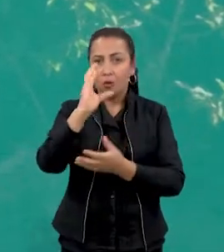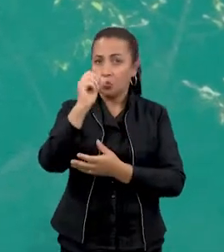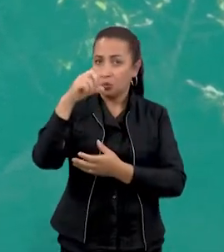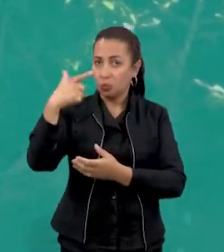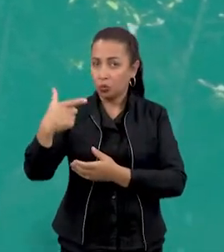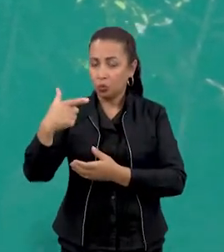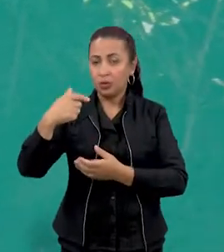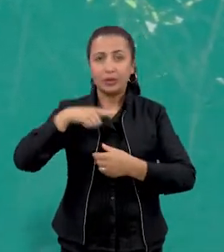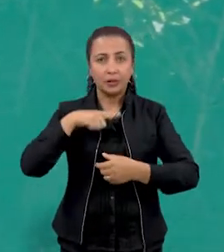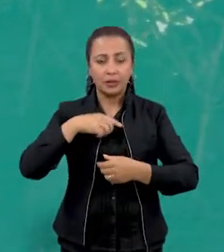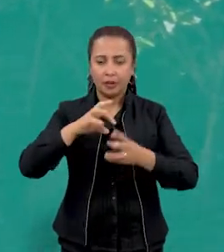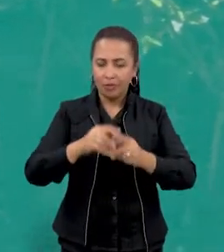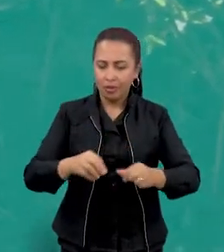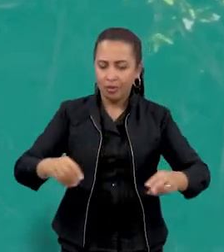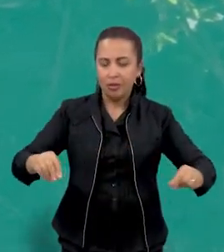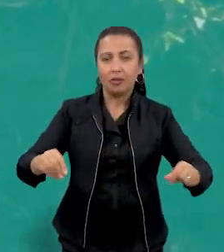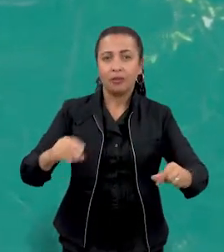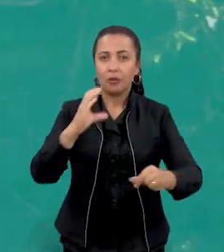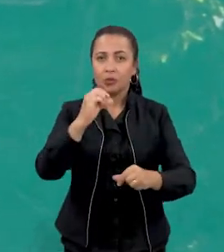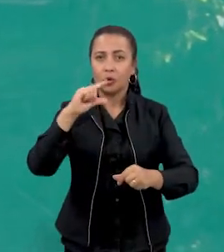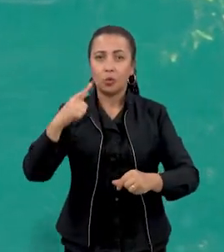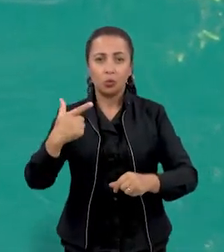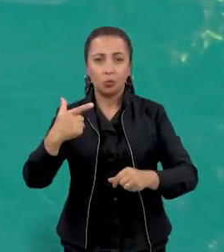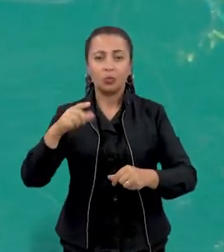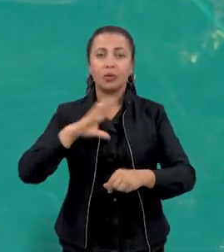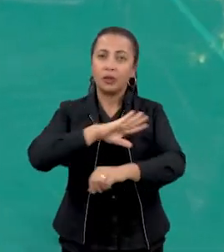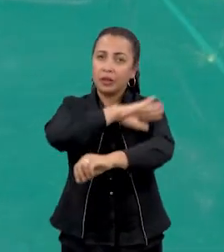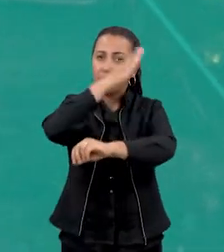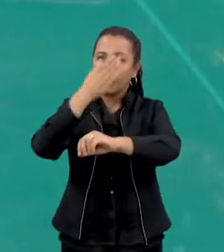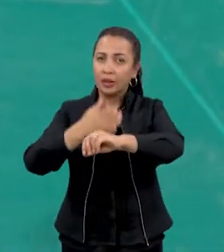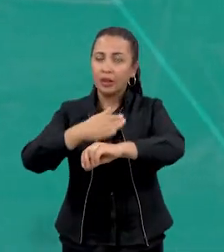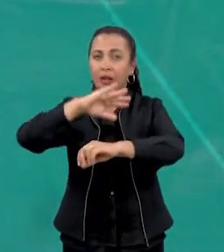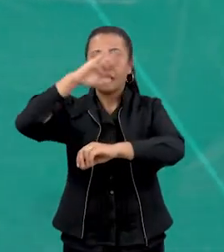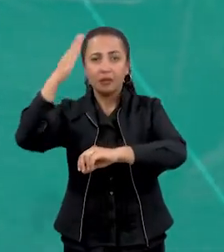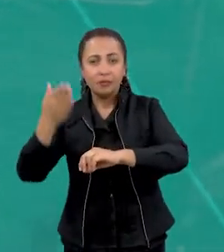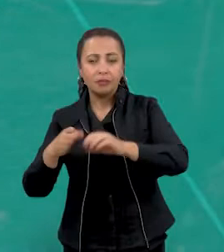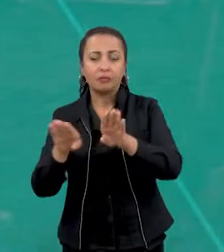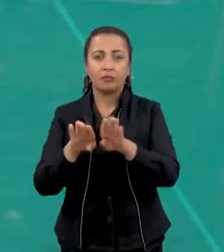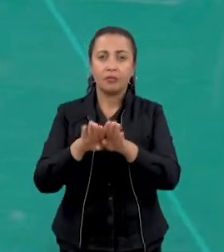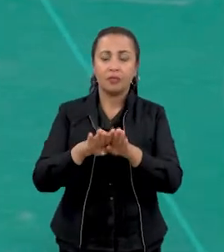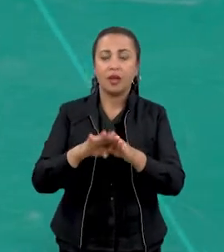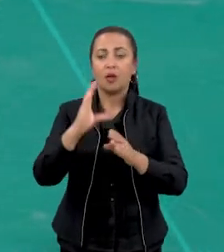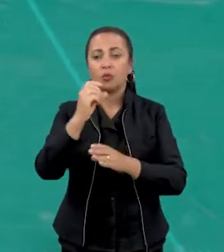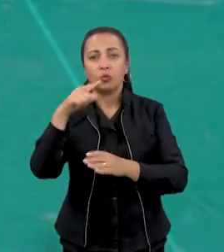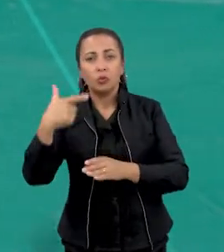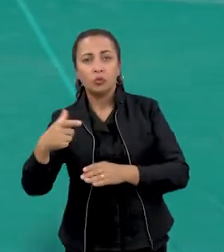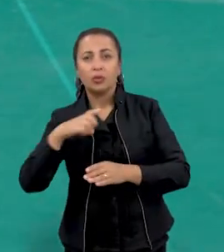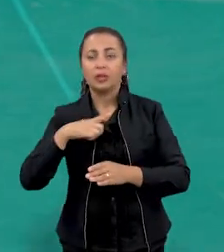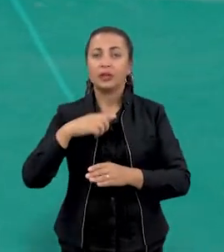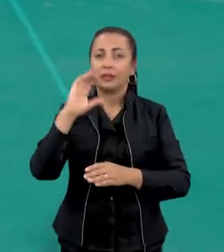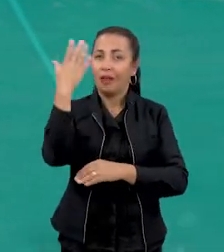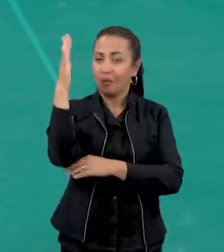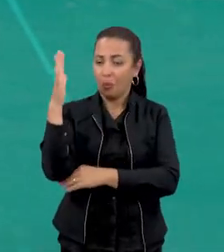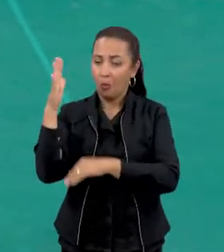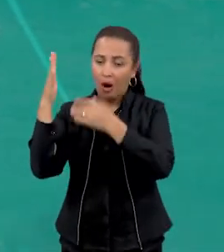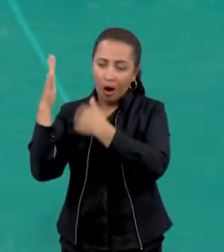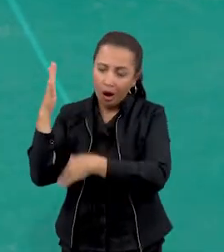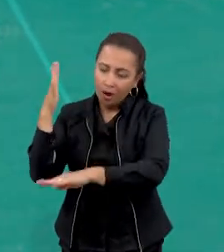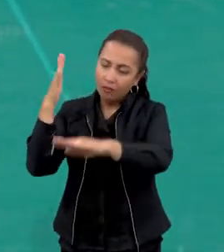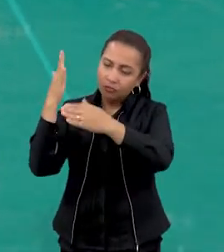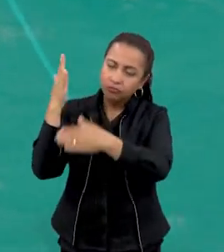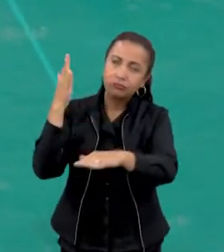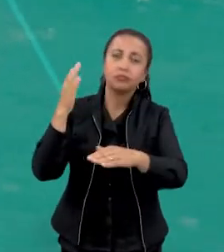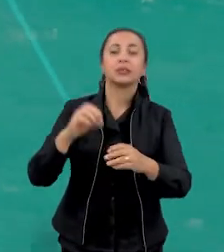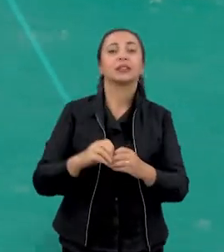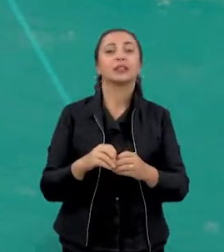carbono estocado no solo, o carbono estocado na serrapilheira, o carbono estocado no subbosque,